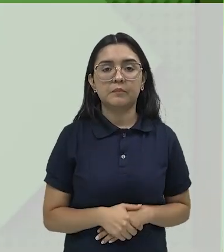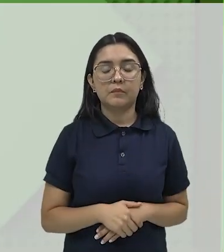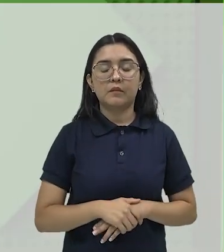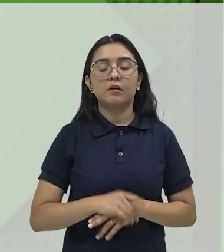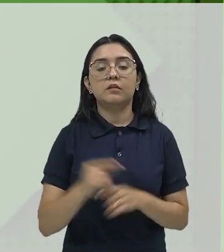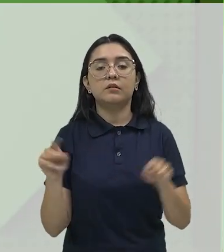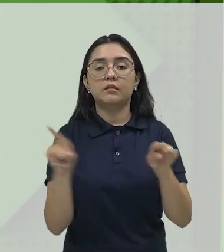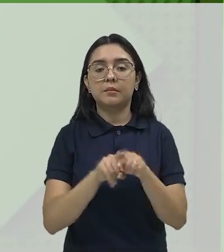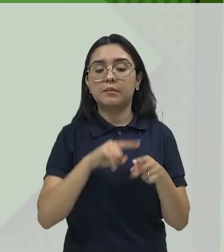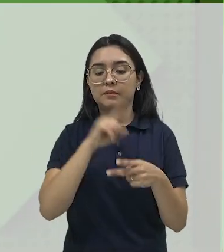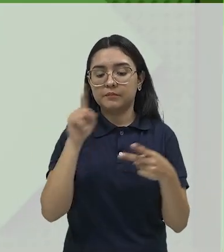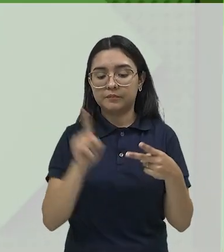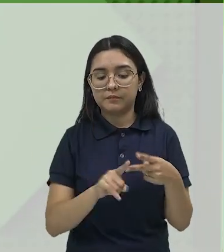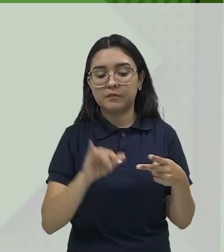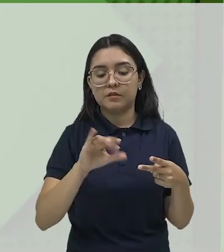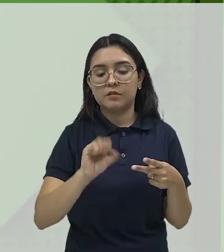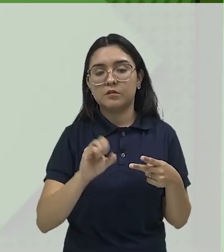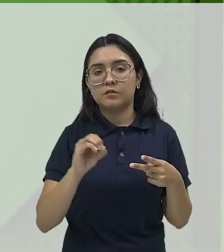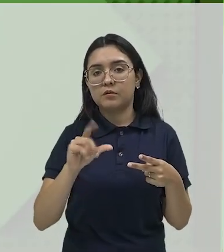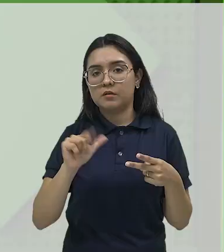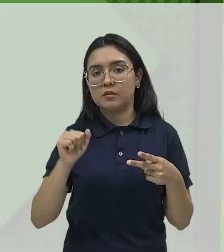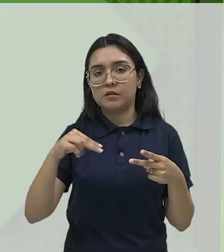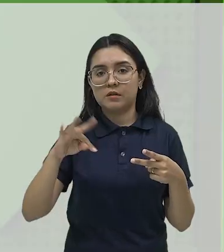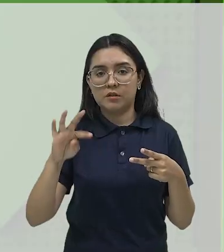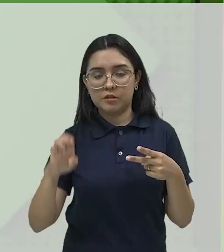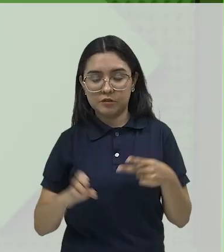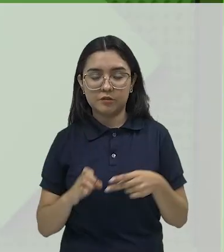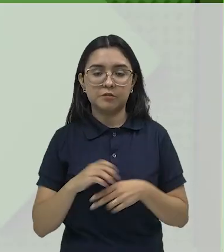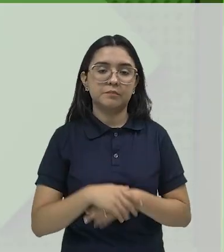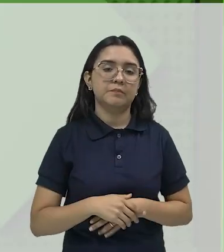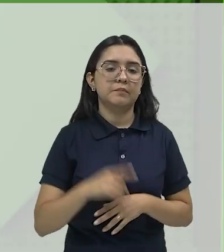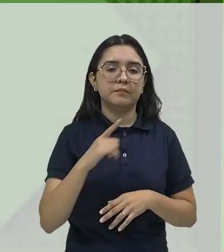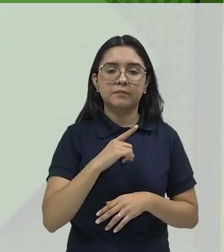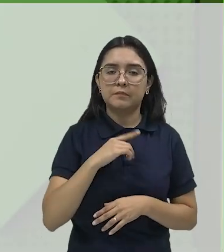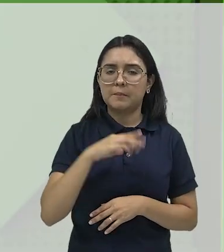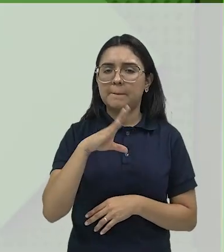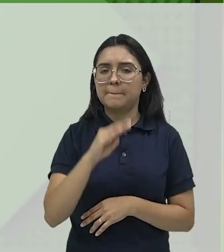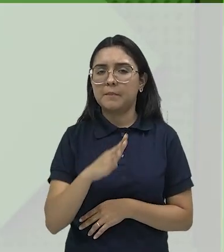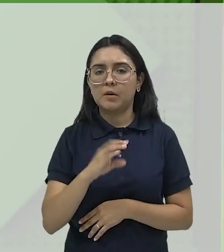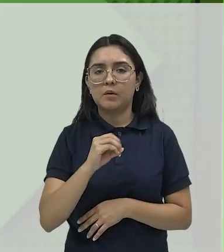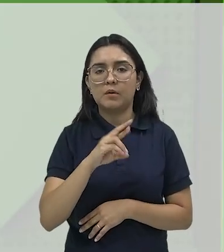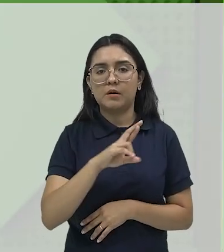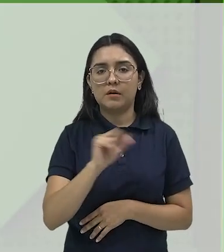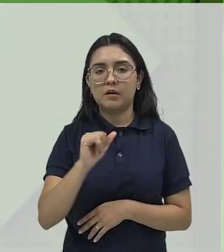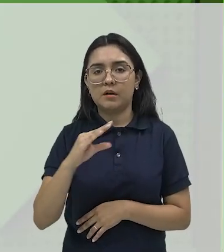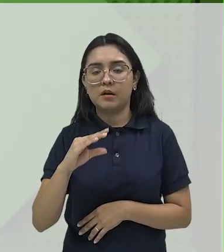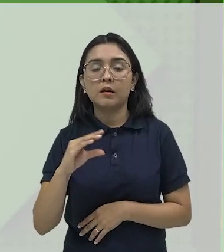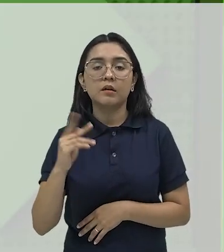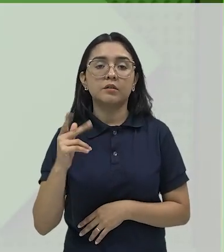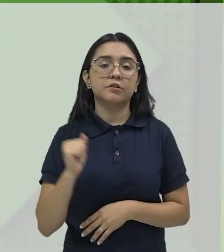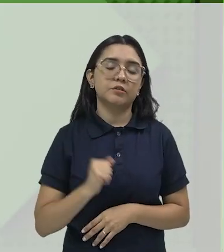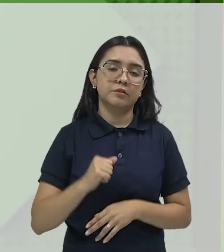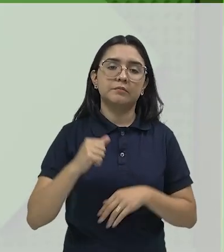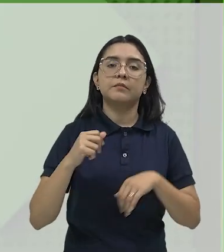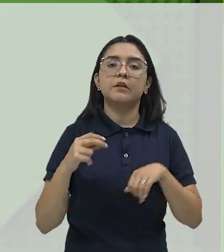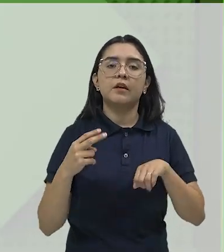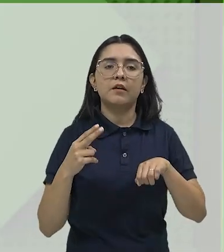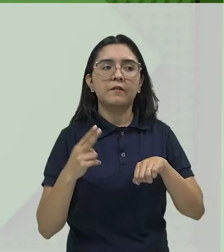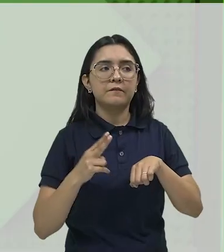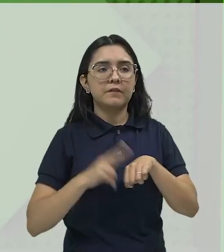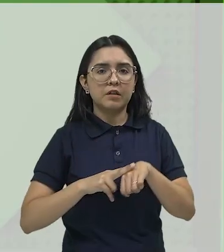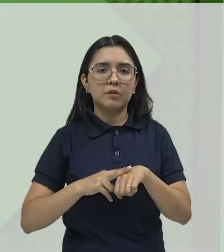condutores. E vimos também os isolantes, né? Como a borracha, como o vidro, como o plástico, que são aí exemplos